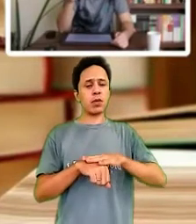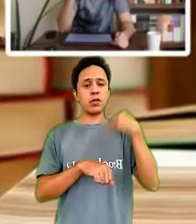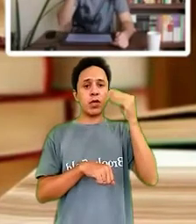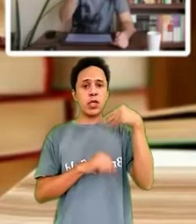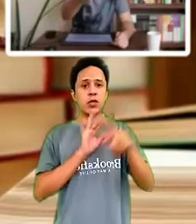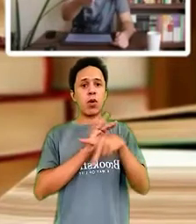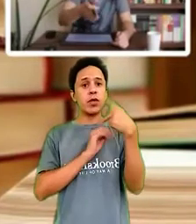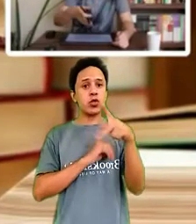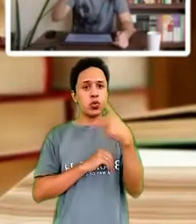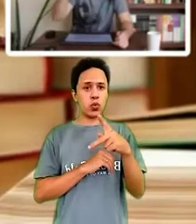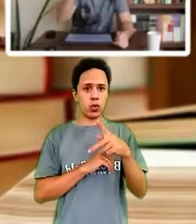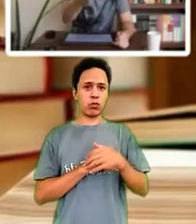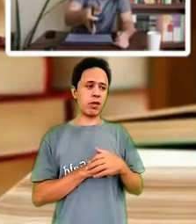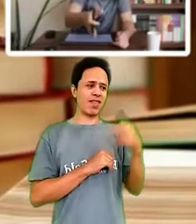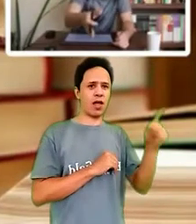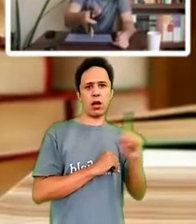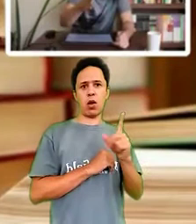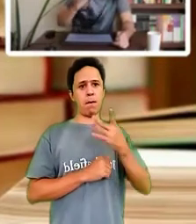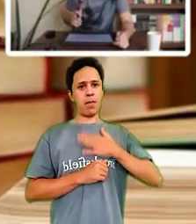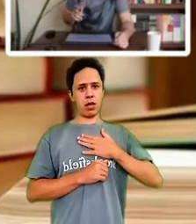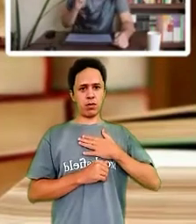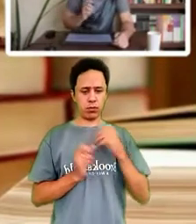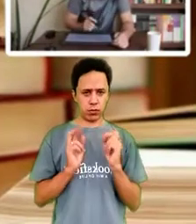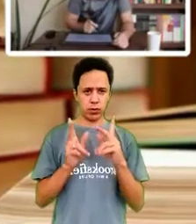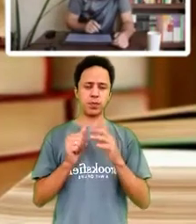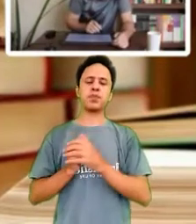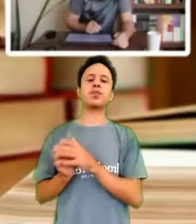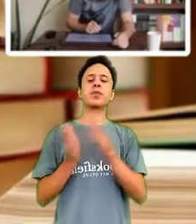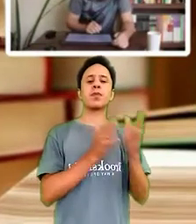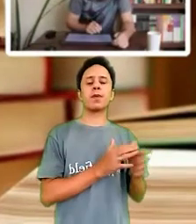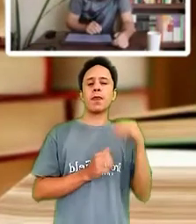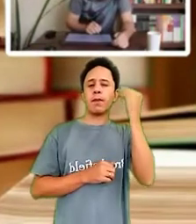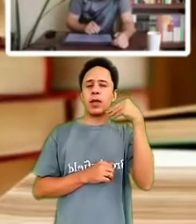isso, porque é a sua experiência, é a sua vida, ok?